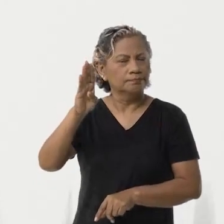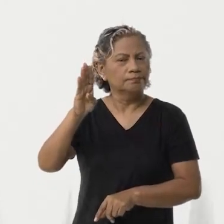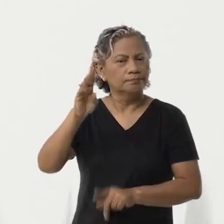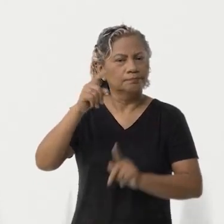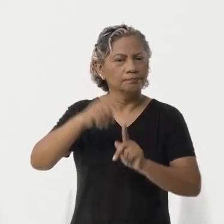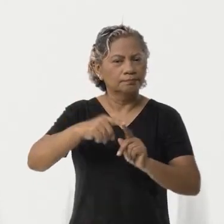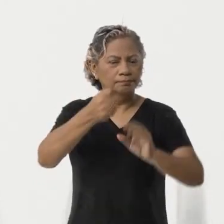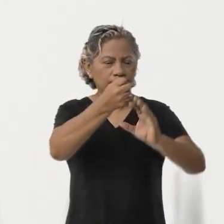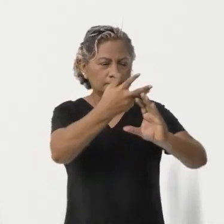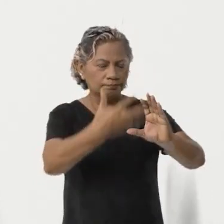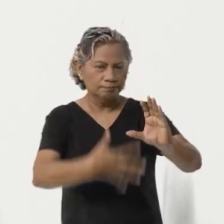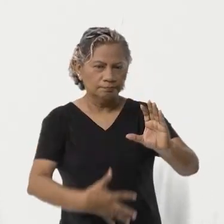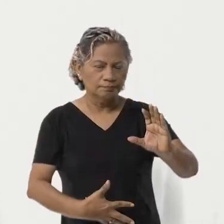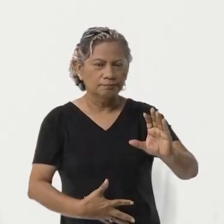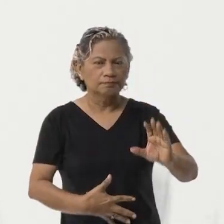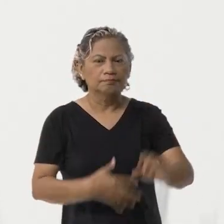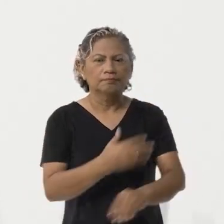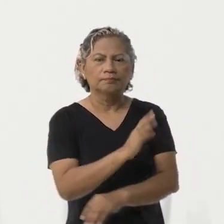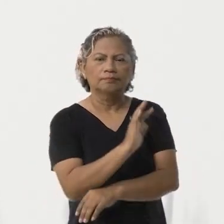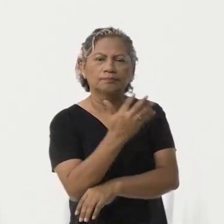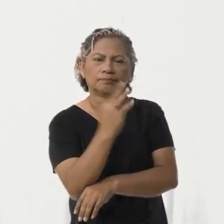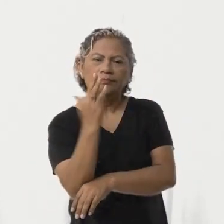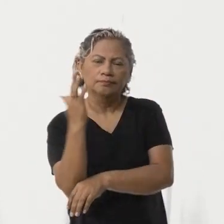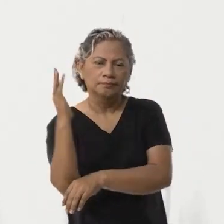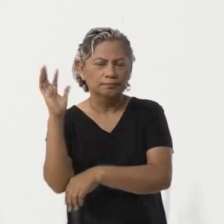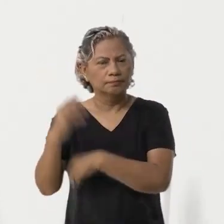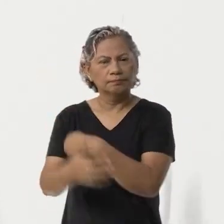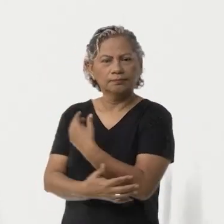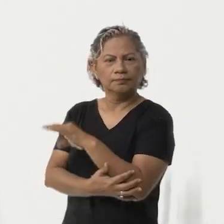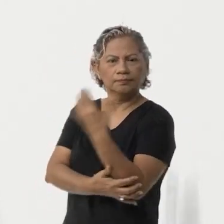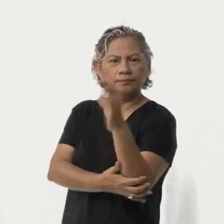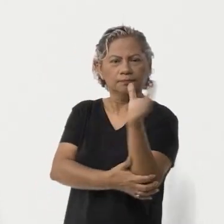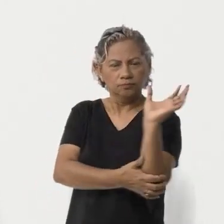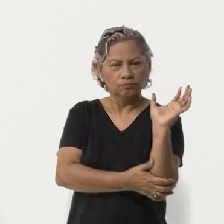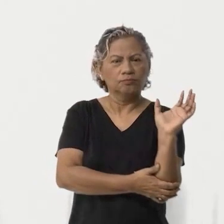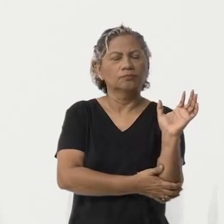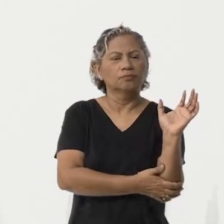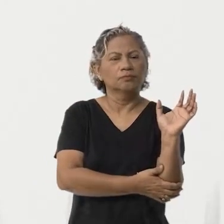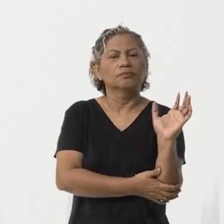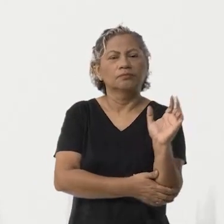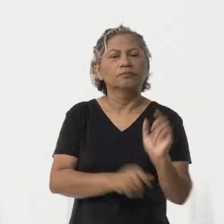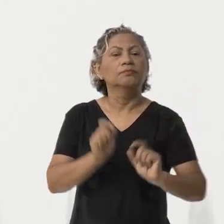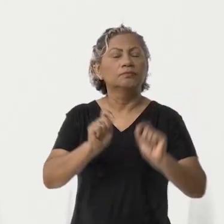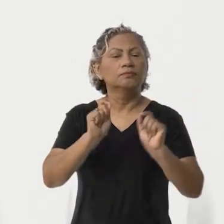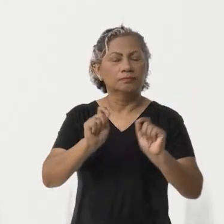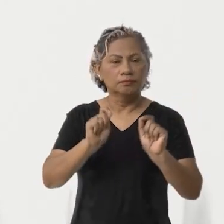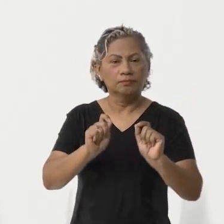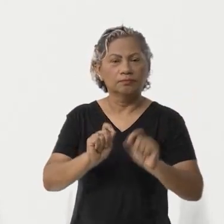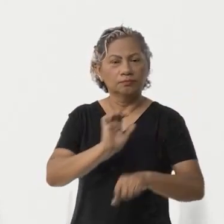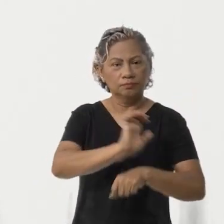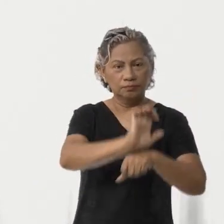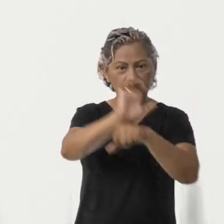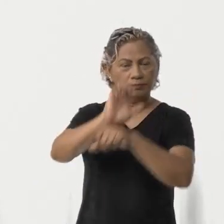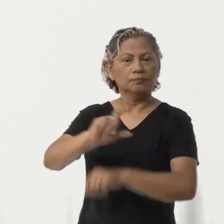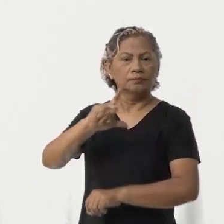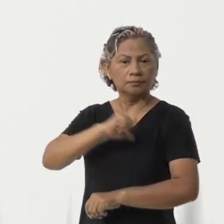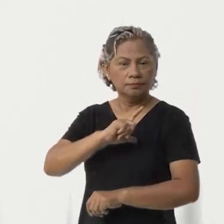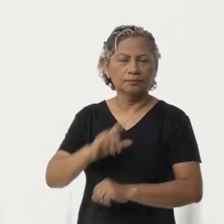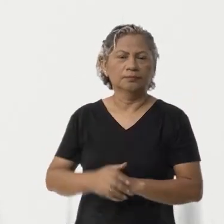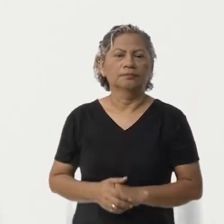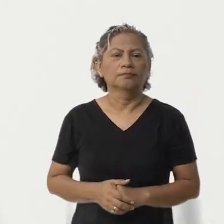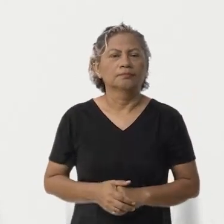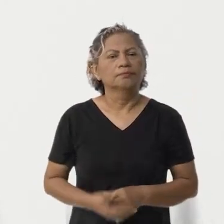econômicas, mas a principal foi a características das vegetações que os estados